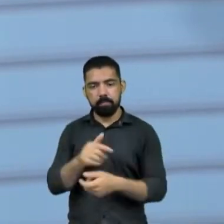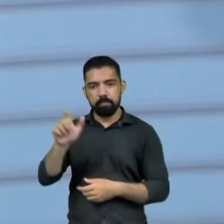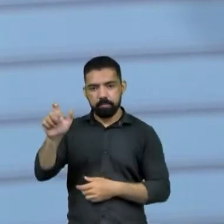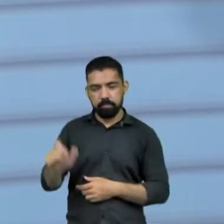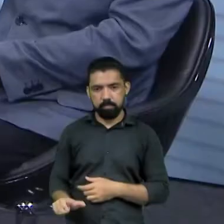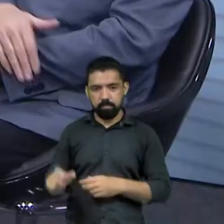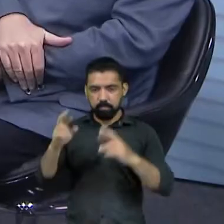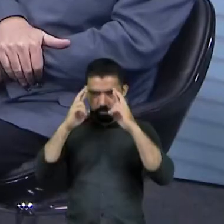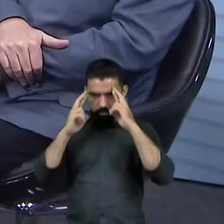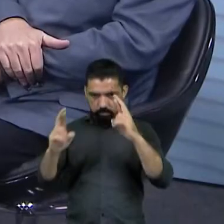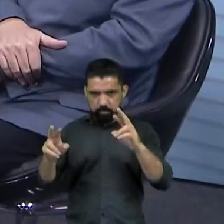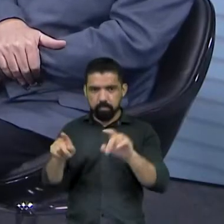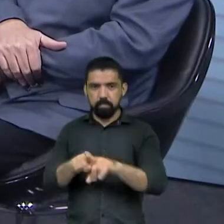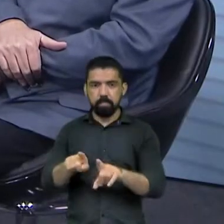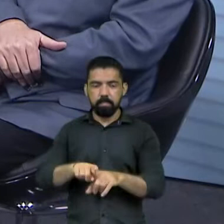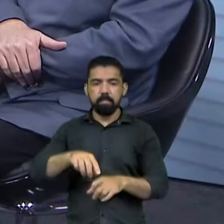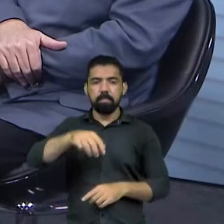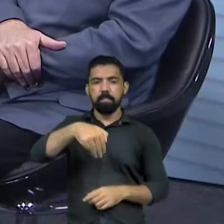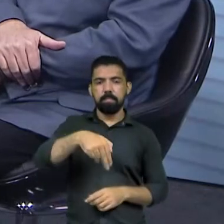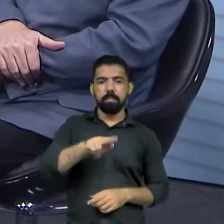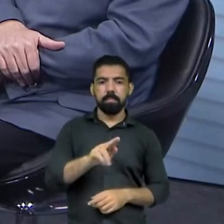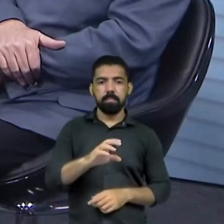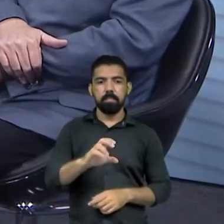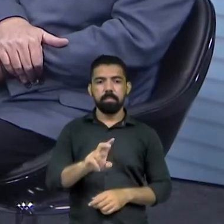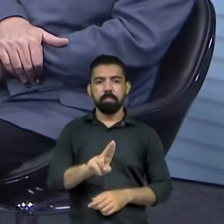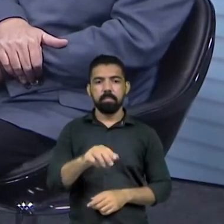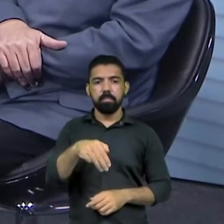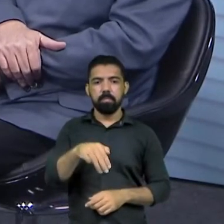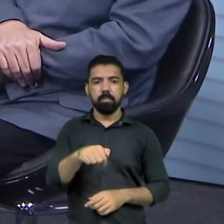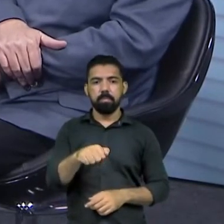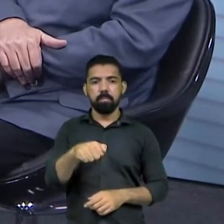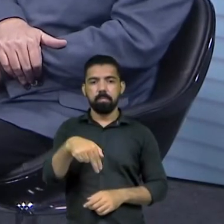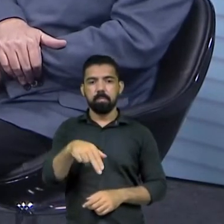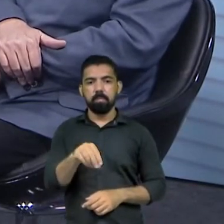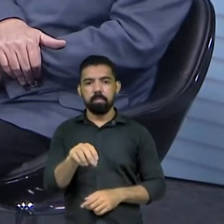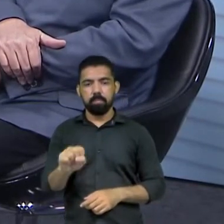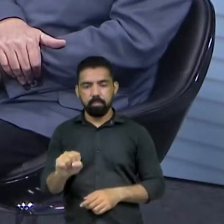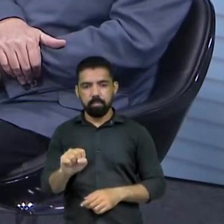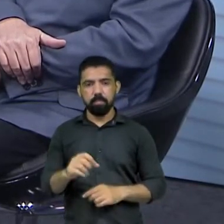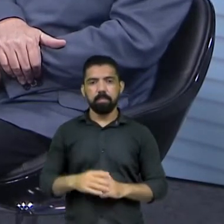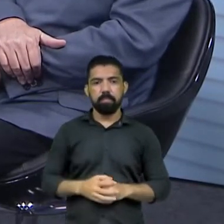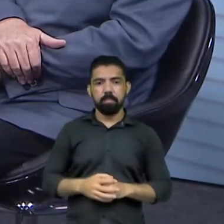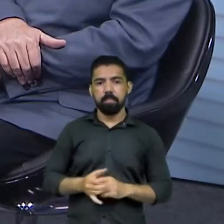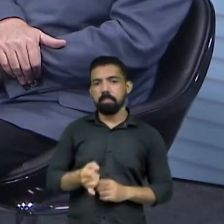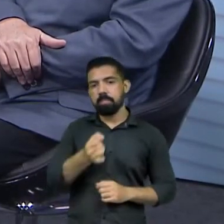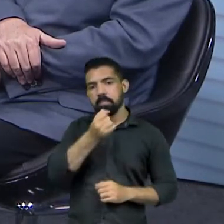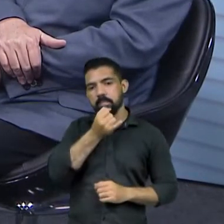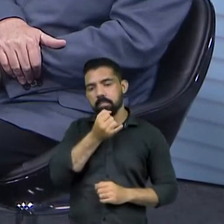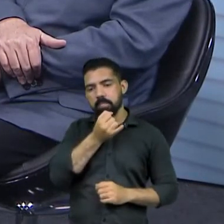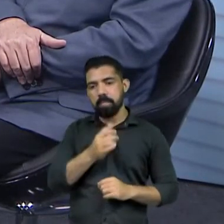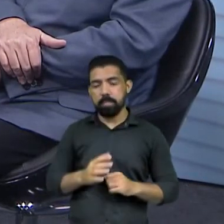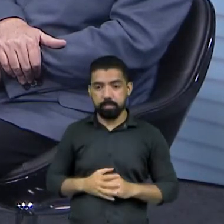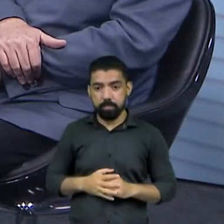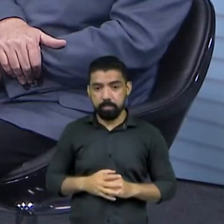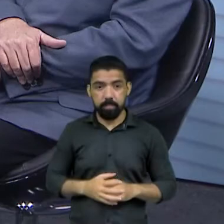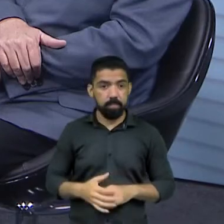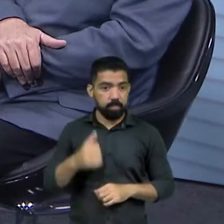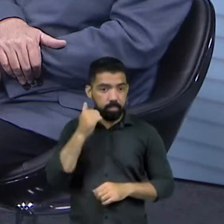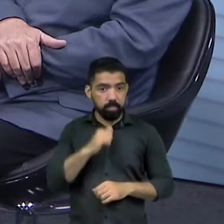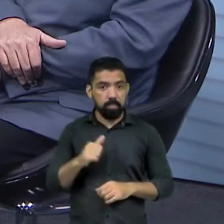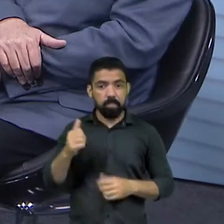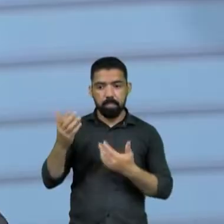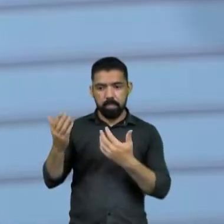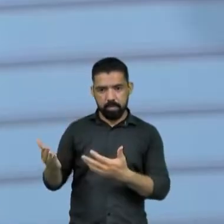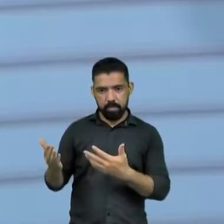respeitada até pelos muçulmanos Não nós somos apaixonados né porque você você vê olha se você pegar por Maria não é eu fico